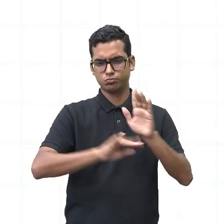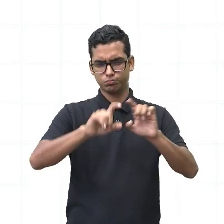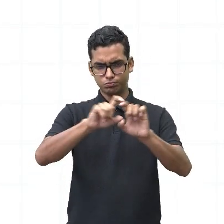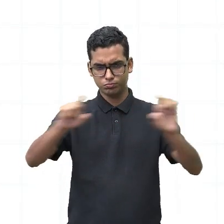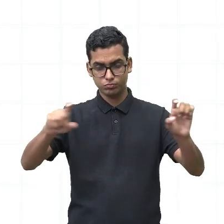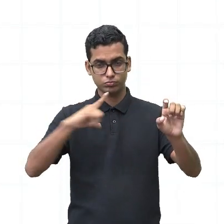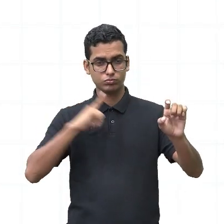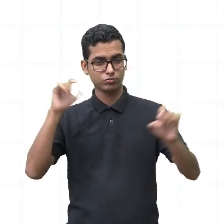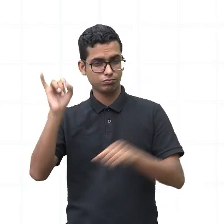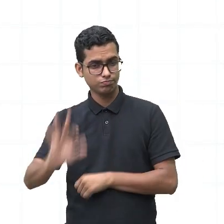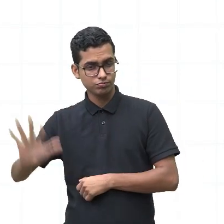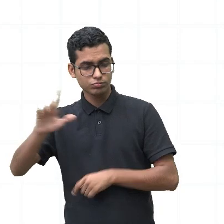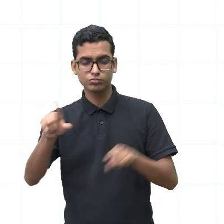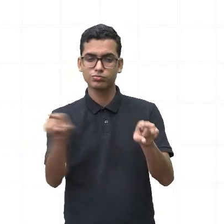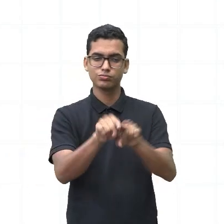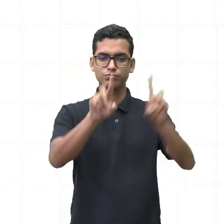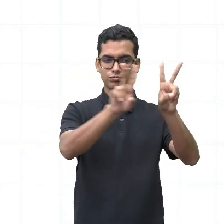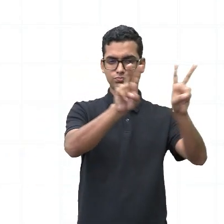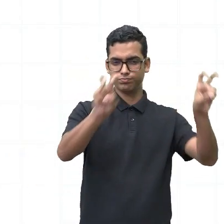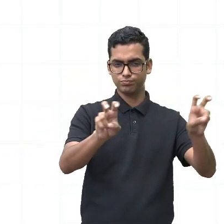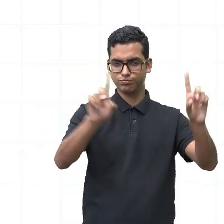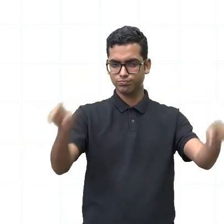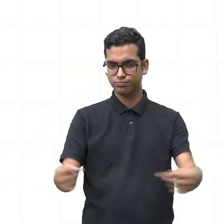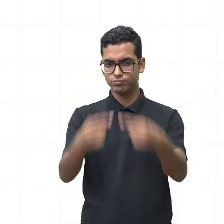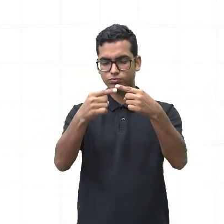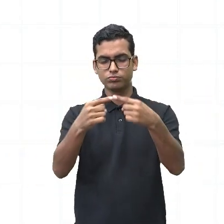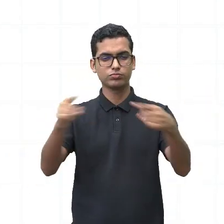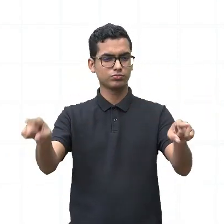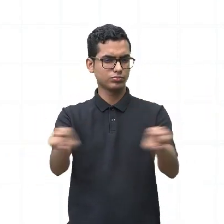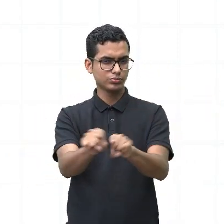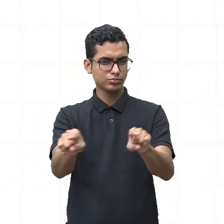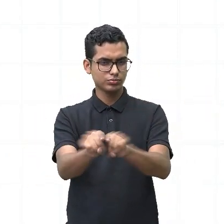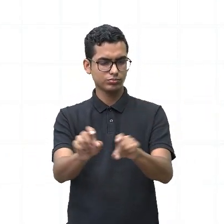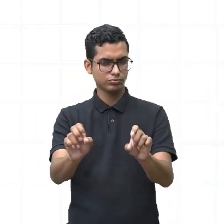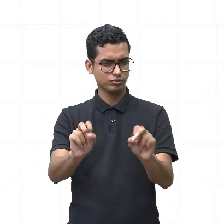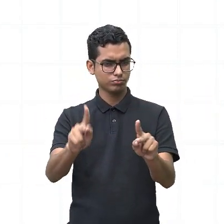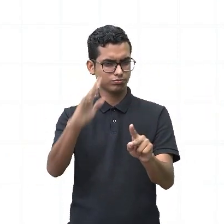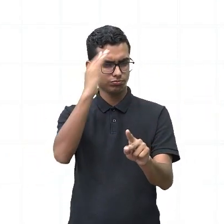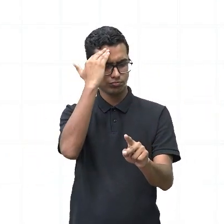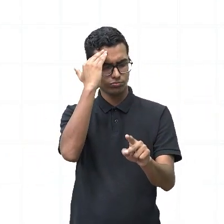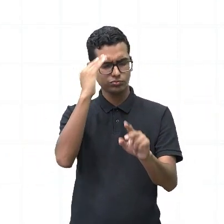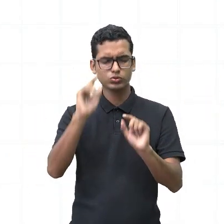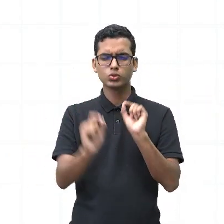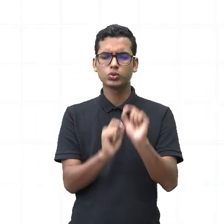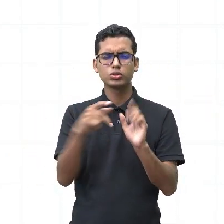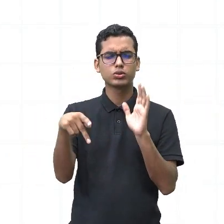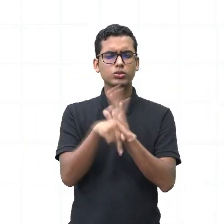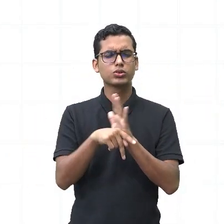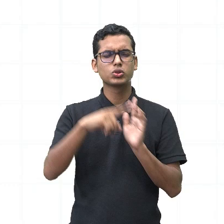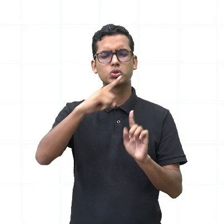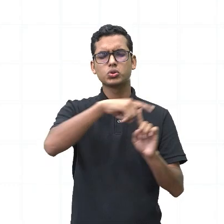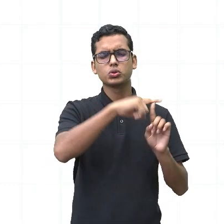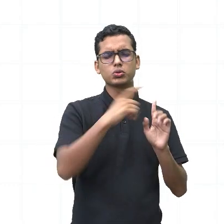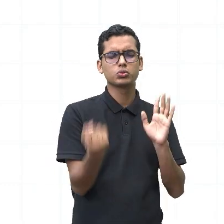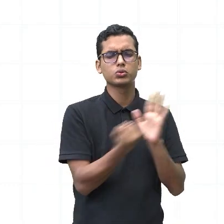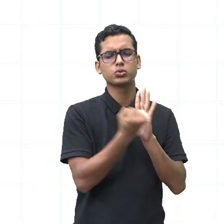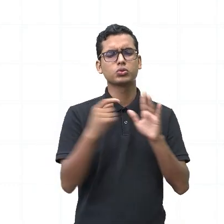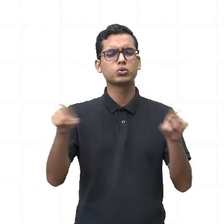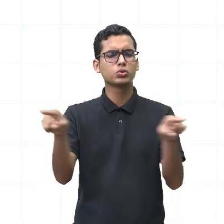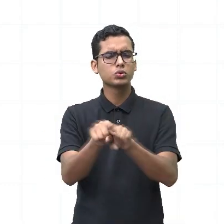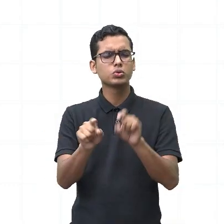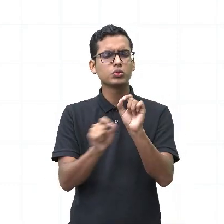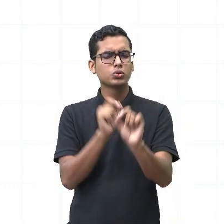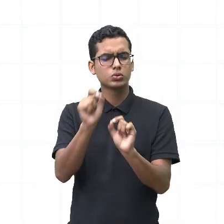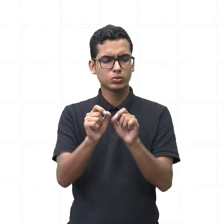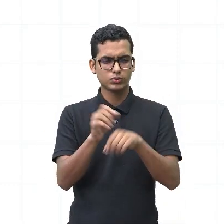tinha a imagem e o título, ok? Mas o que seria mesmo marcas tipográficas? Acompanhem comigo.